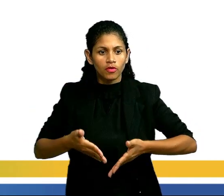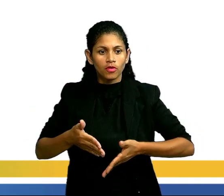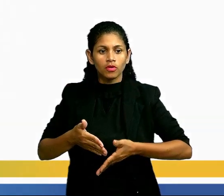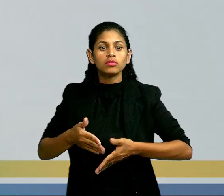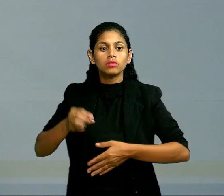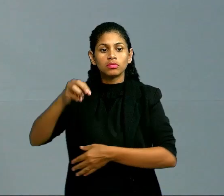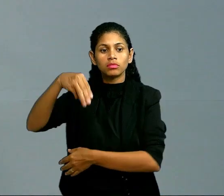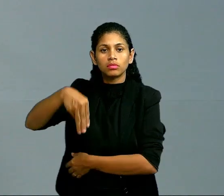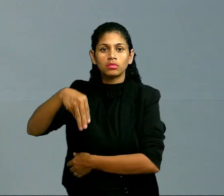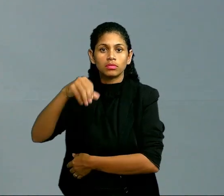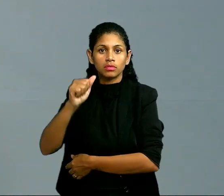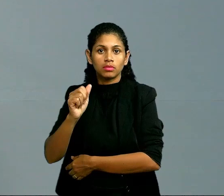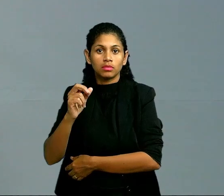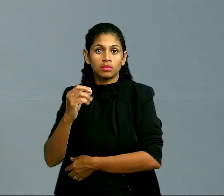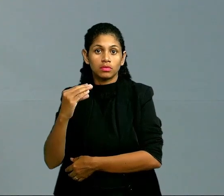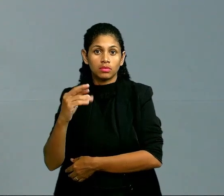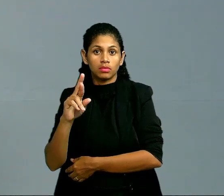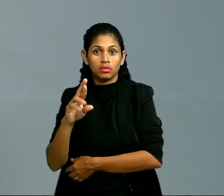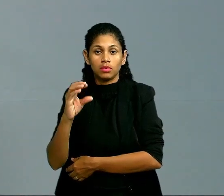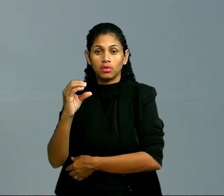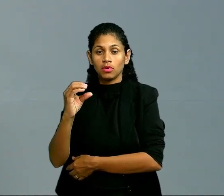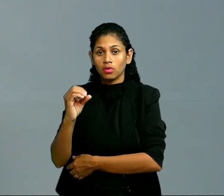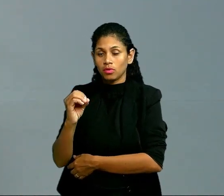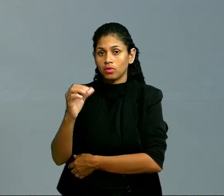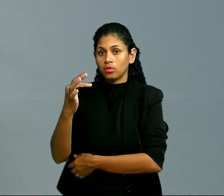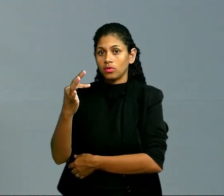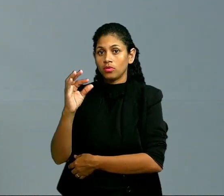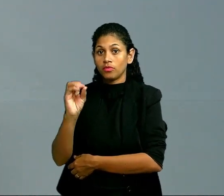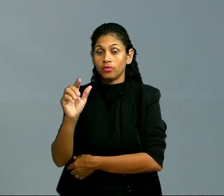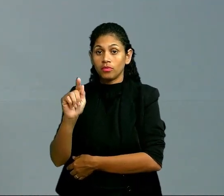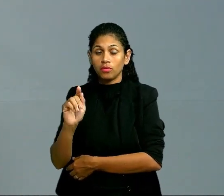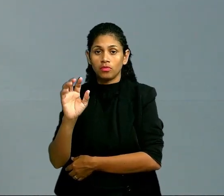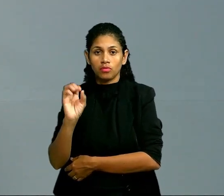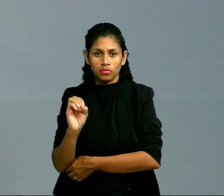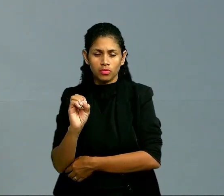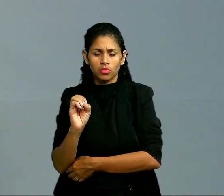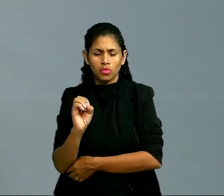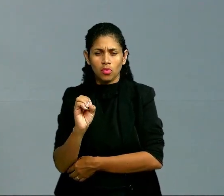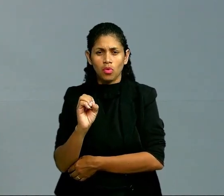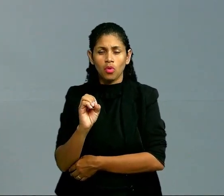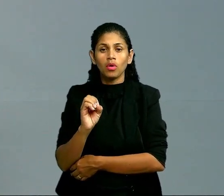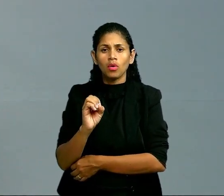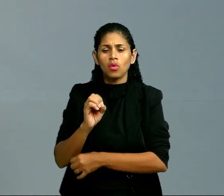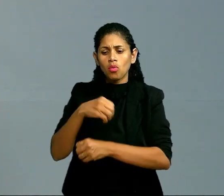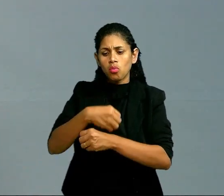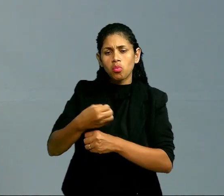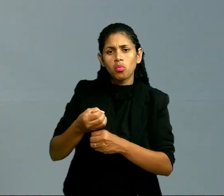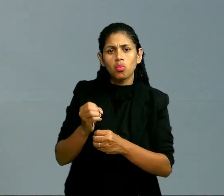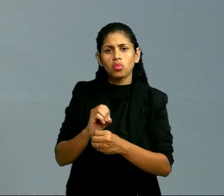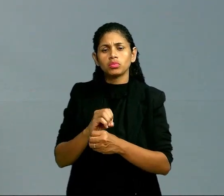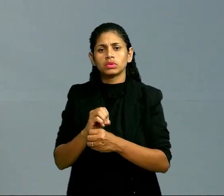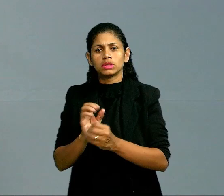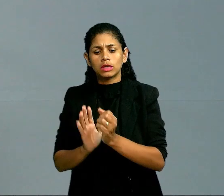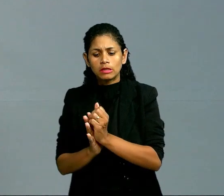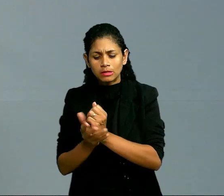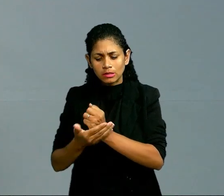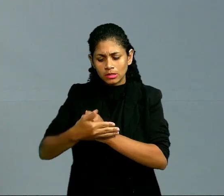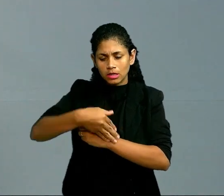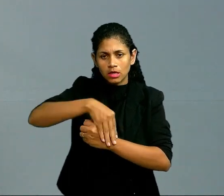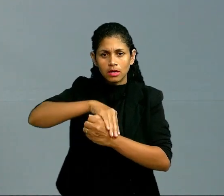pessoal, sabe que macrófagos é uma célula que faz fagocitose, é aquele que engloba um antígeno,